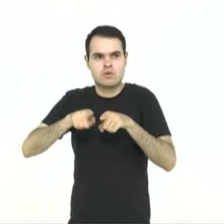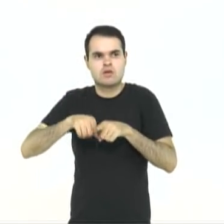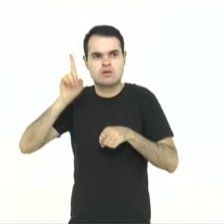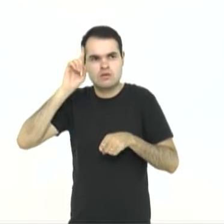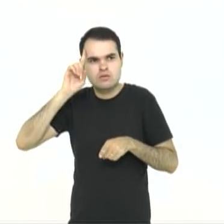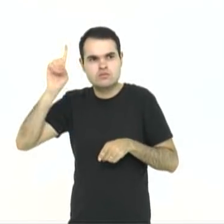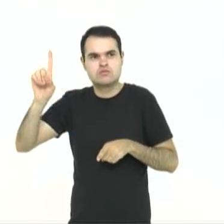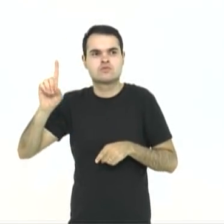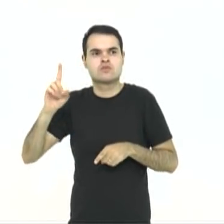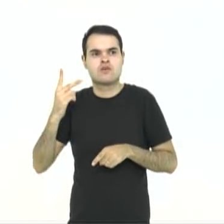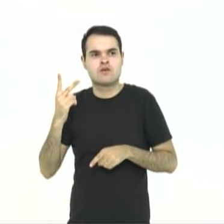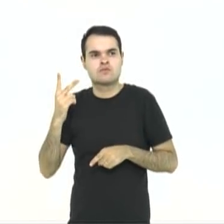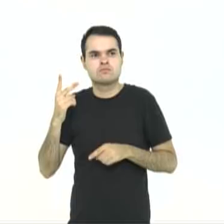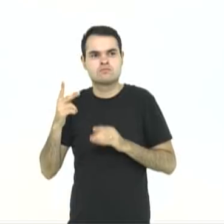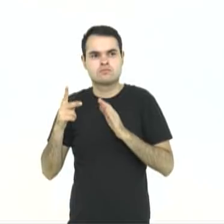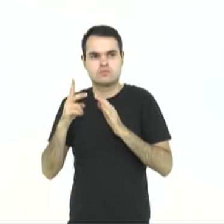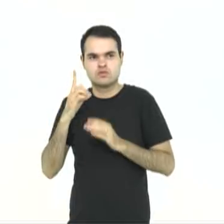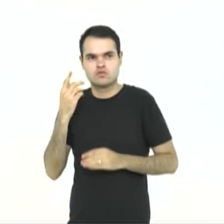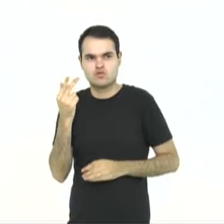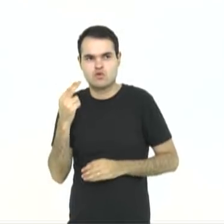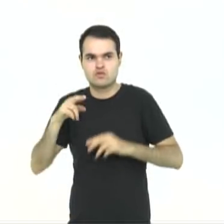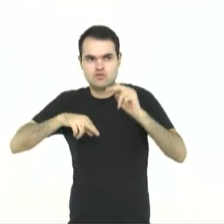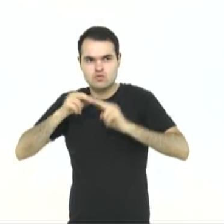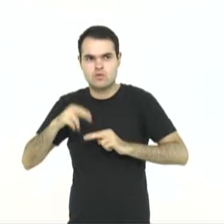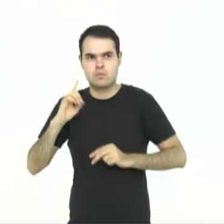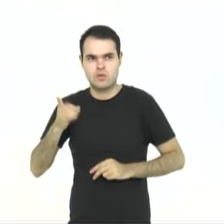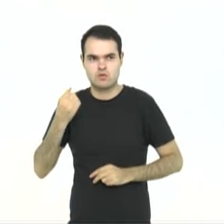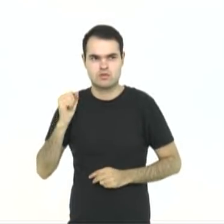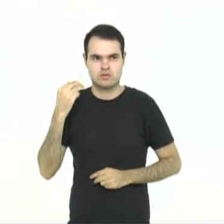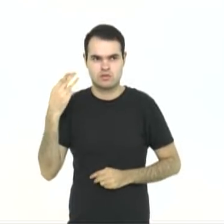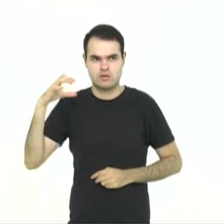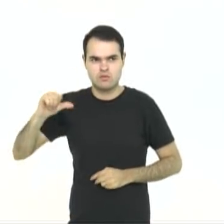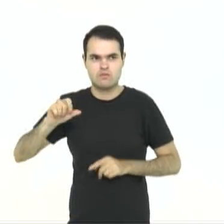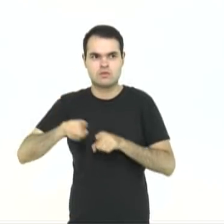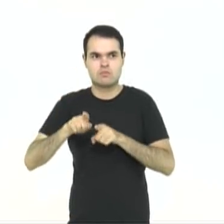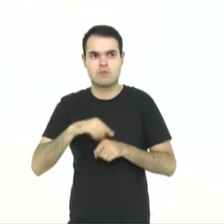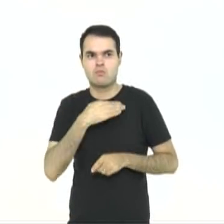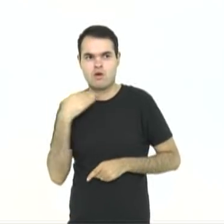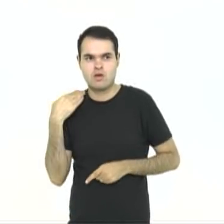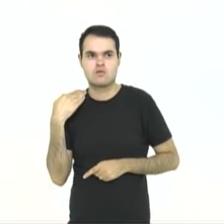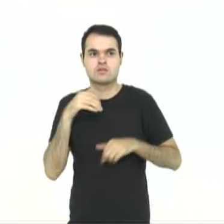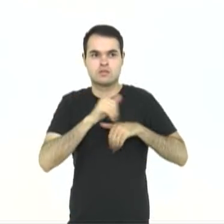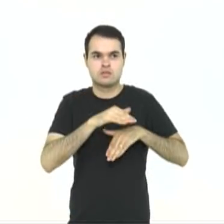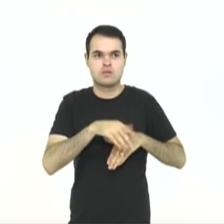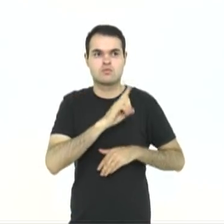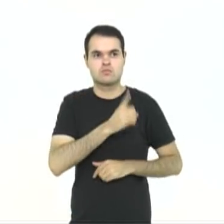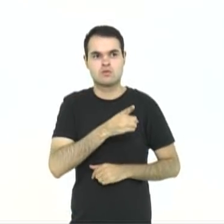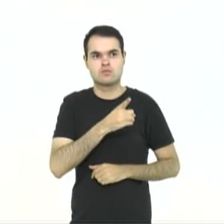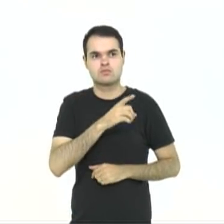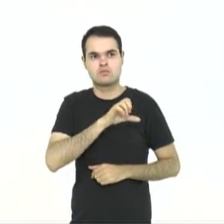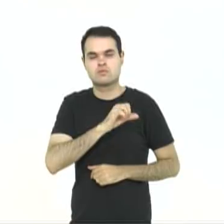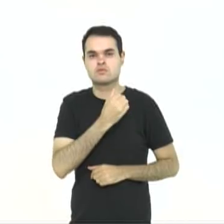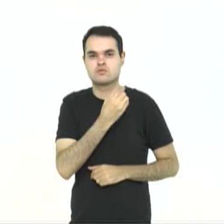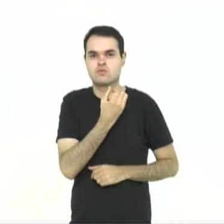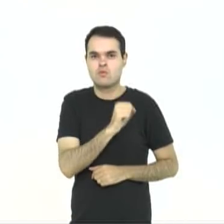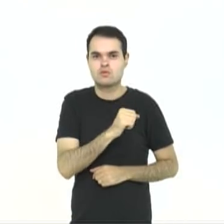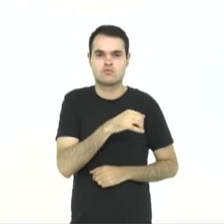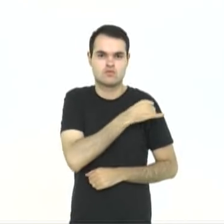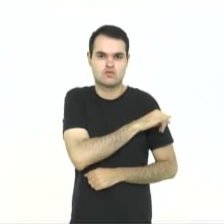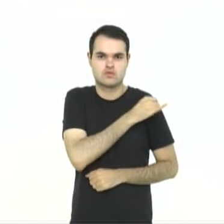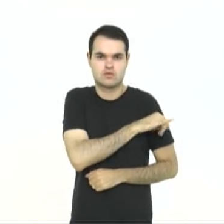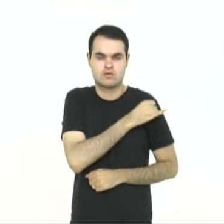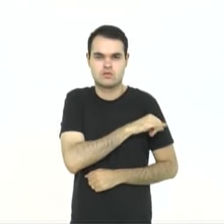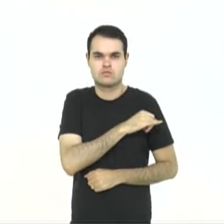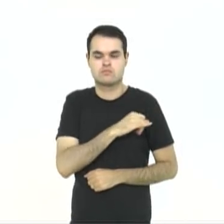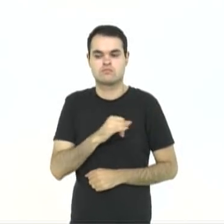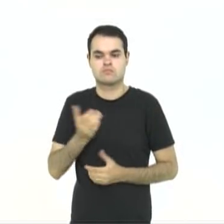1839, no Rio de Janeiro. Faleceu no dia 29 de setembro de 1908, também no Rio de Janeiro. Teve como cônjuge Carolina